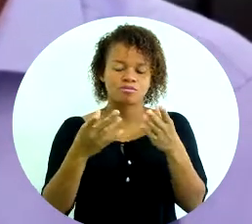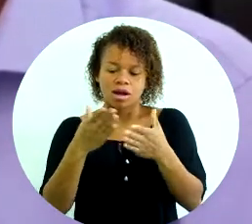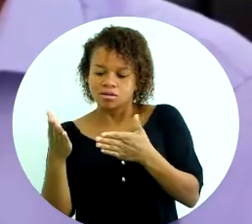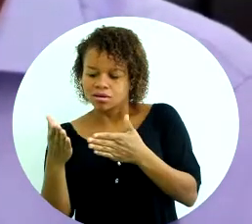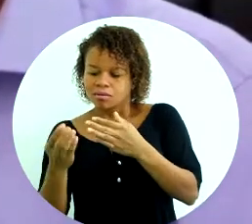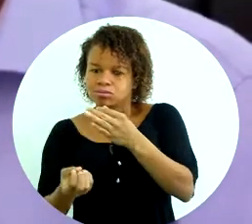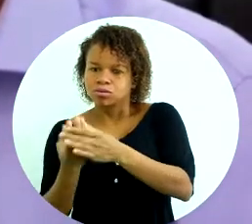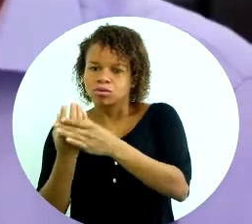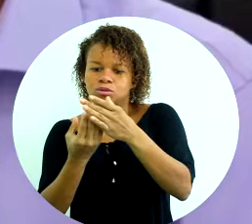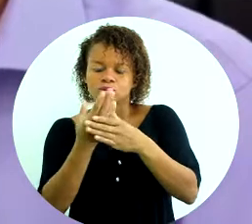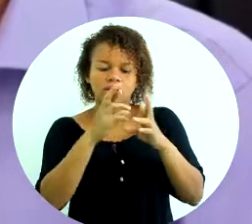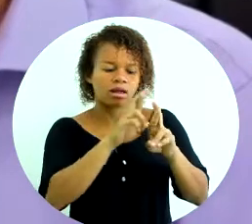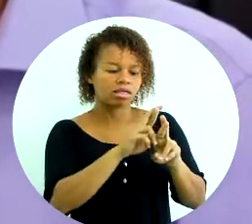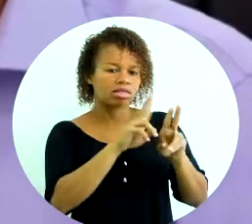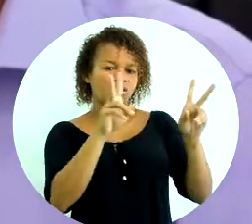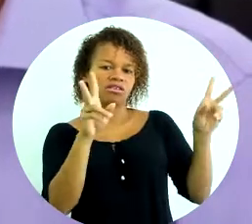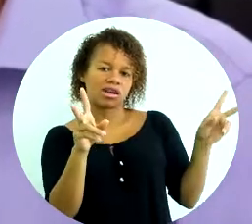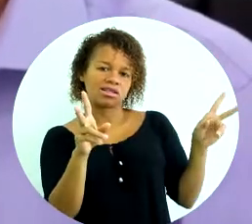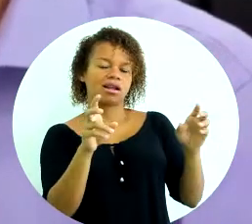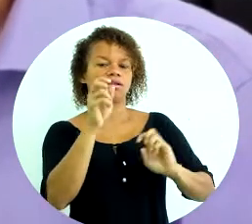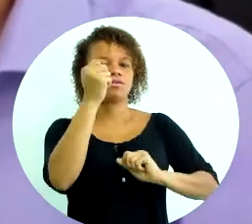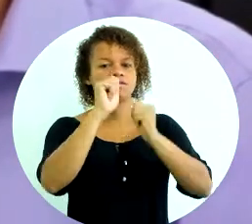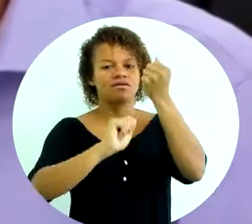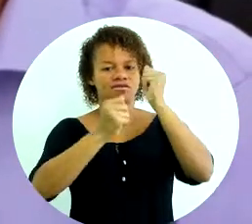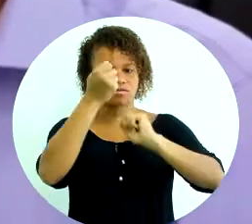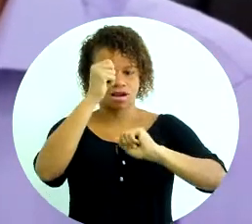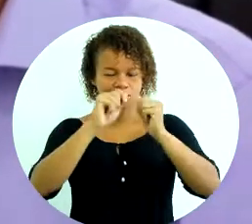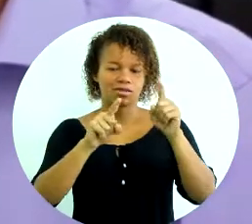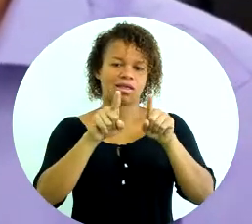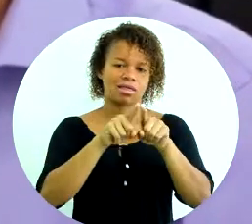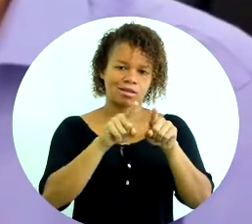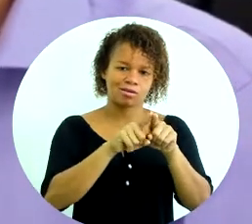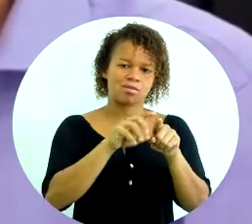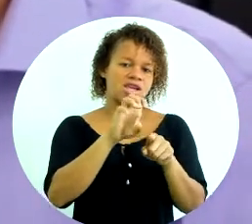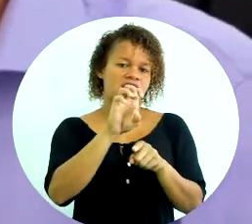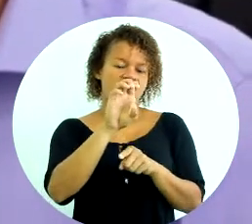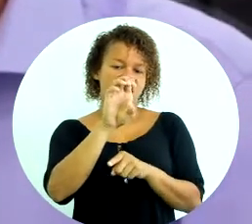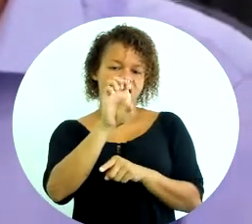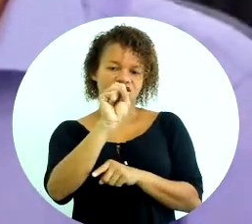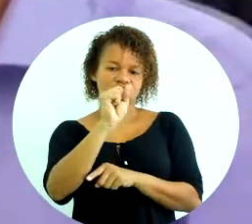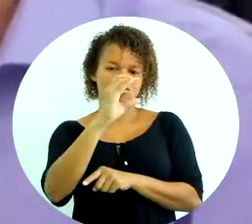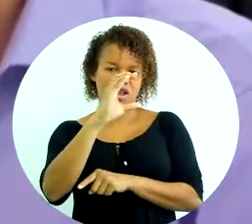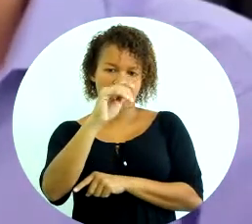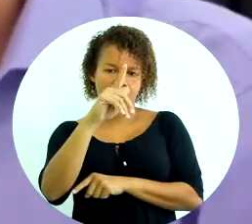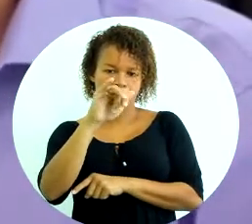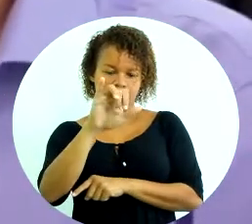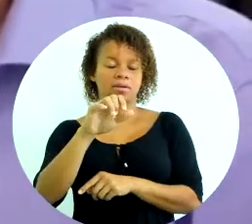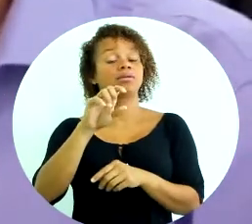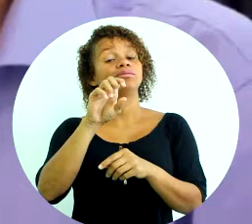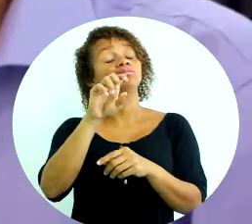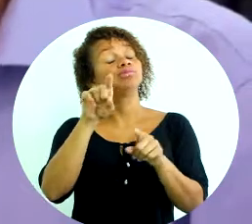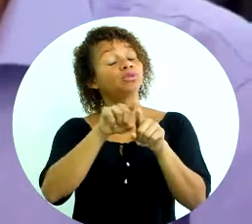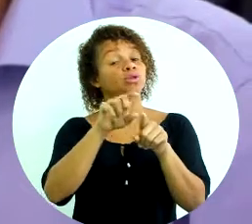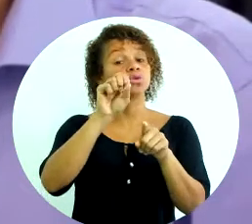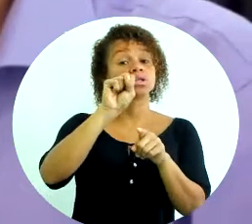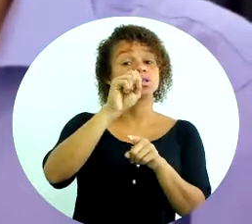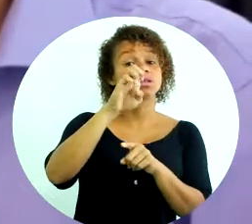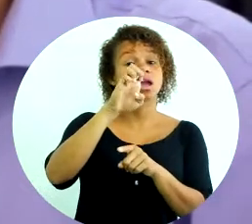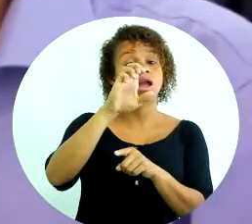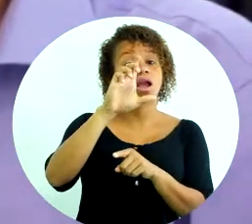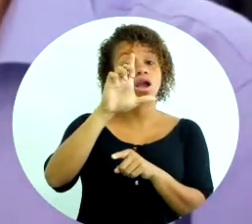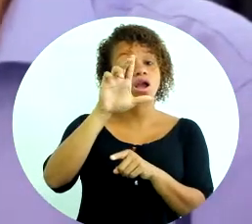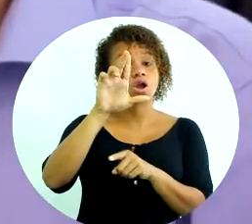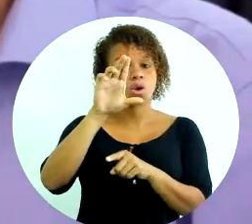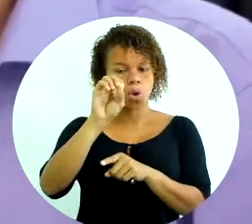começa a produzir de forma diferenciada em fábricas e em grande escala. No século XIX e no